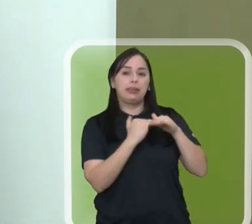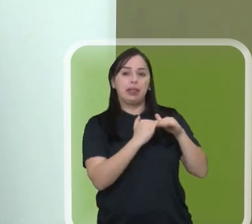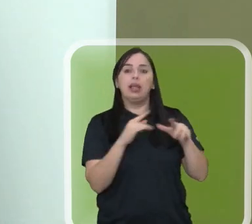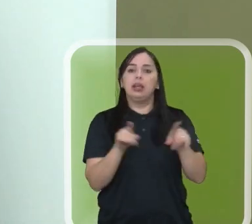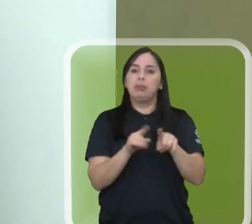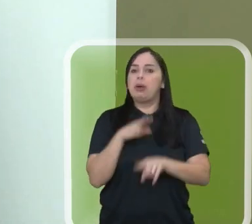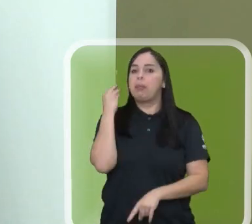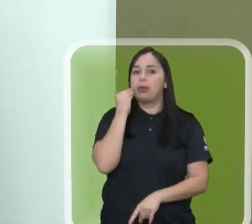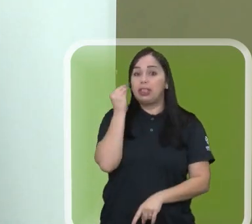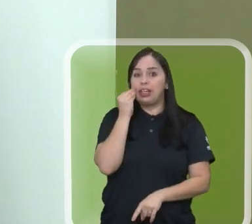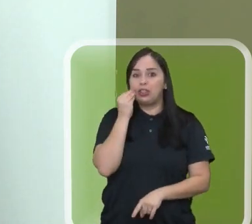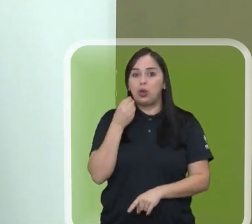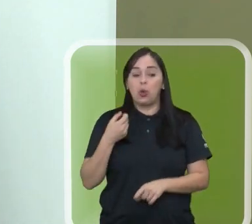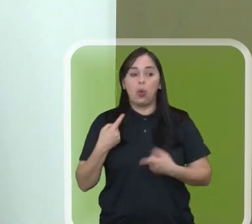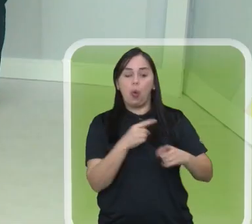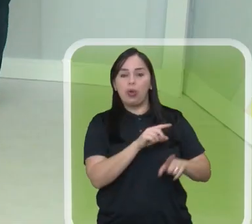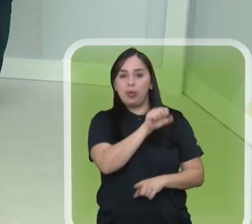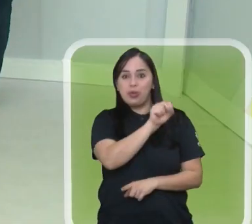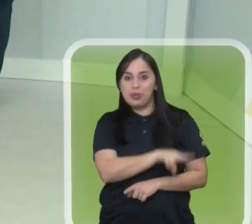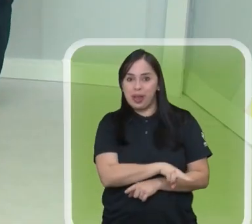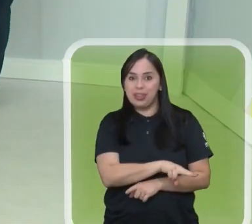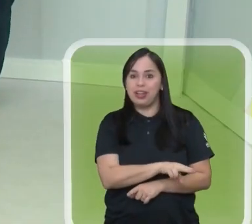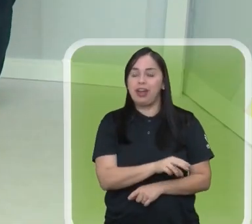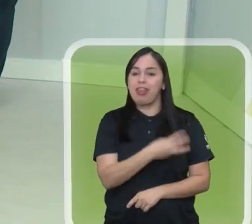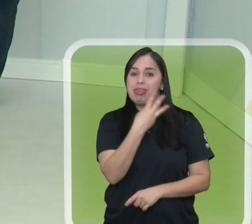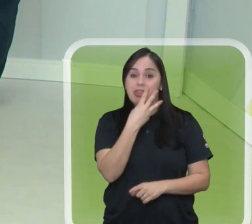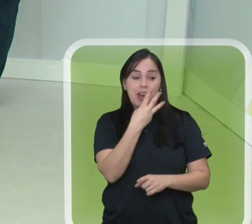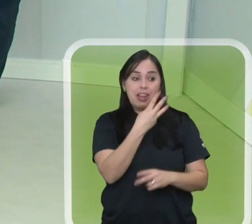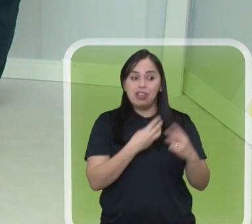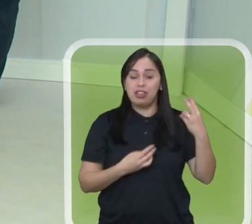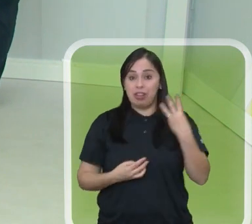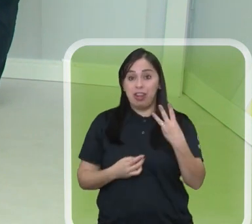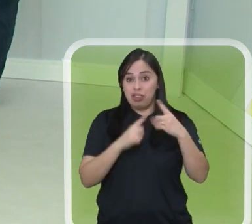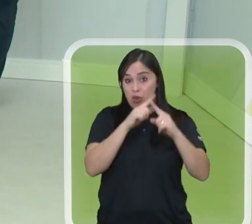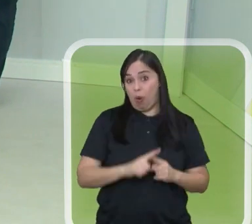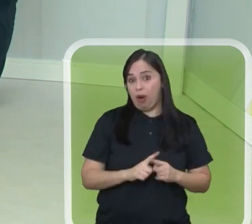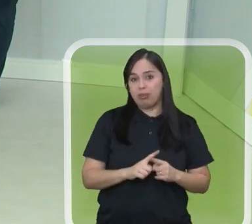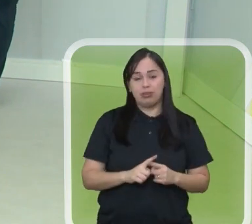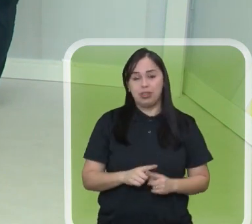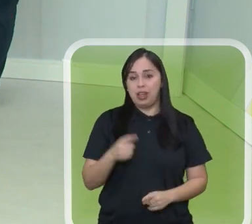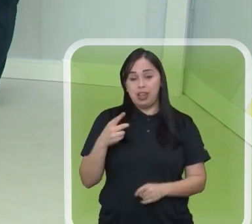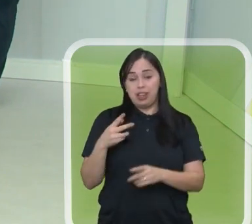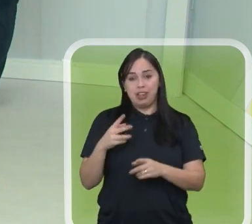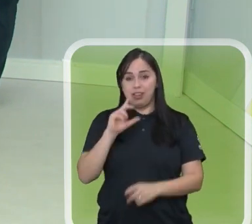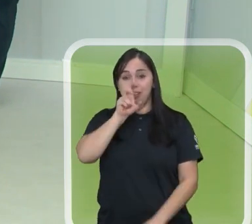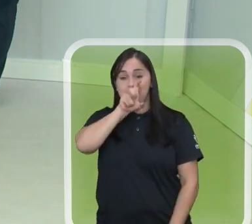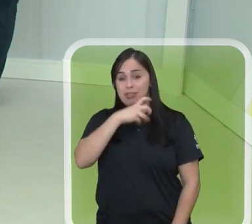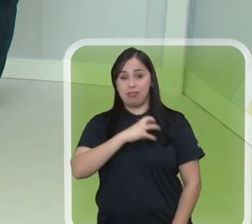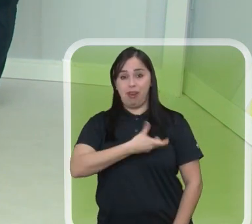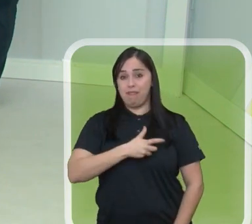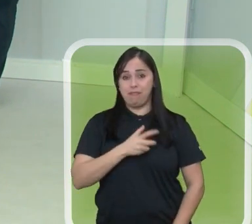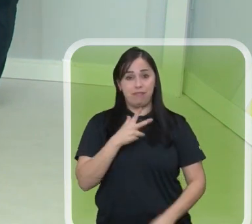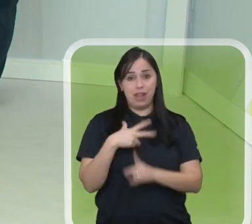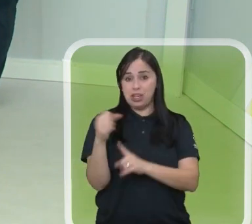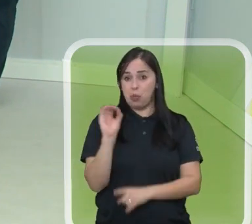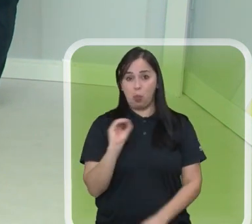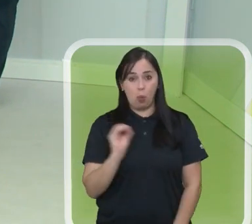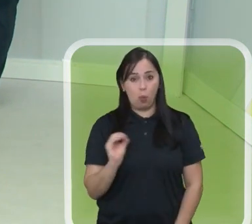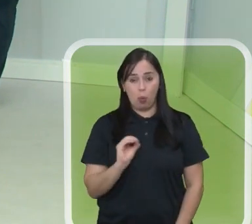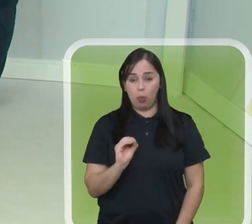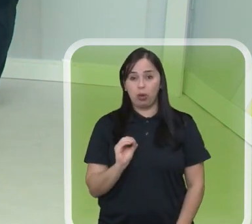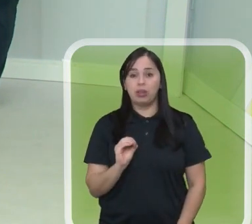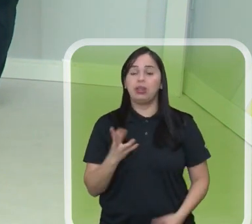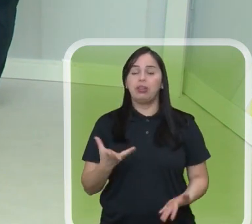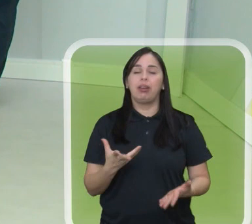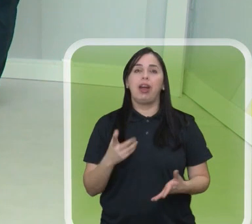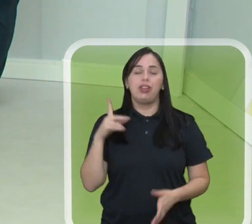contra o Suzano, né? Praticamente foram 3 jogos contra o Suzano e o São José não conseguiu vencer nenhuma vez. Então aí fica difícil, né? Você Ricardo Costa ficou